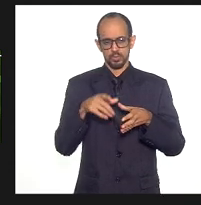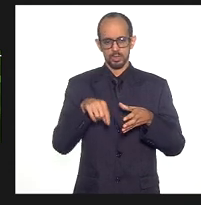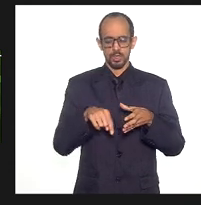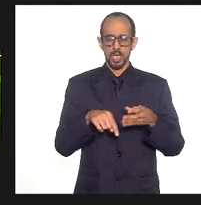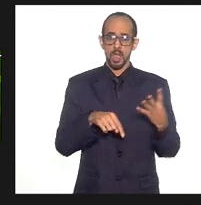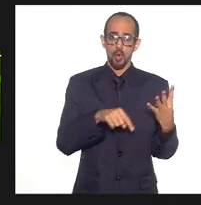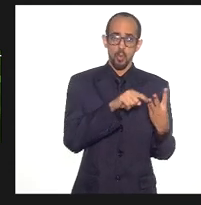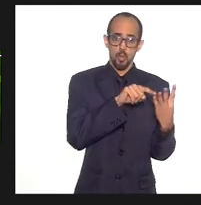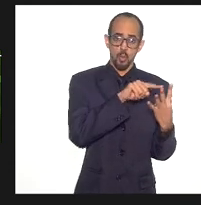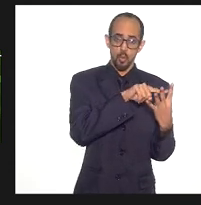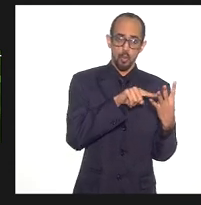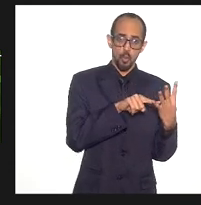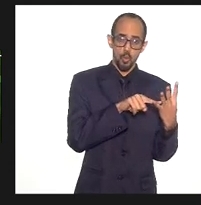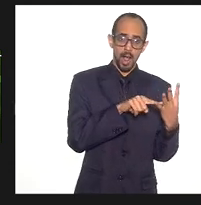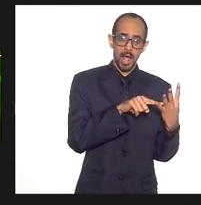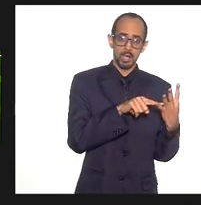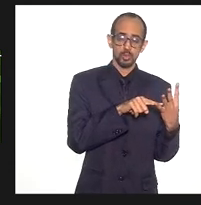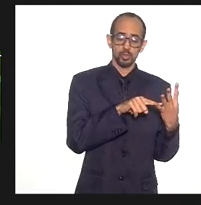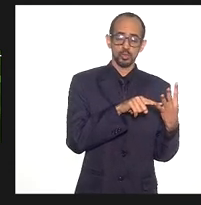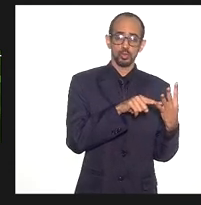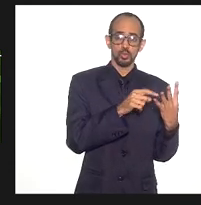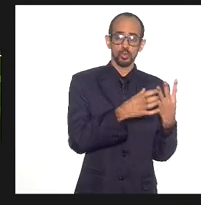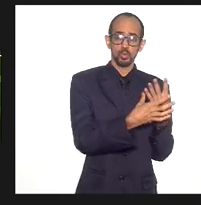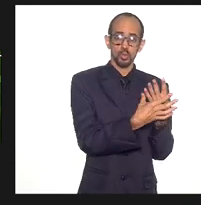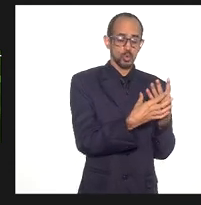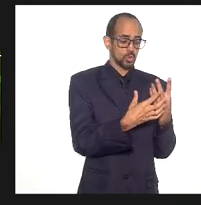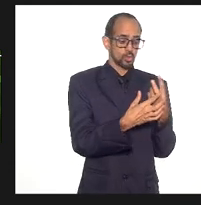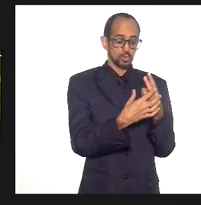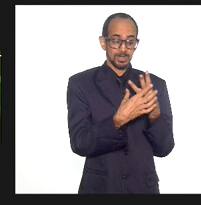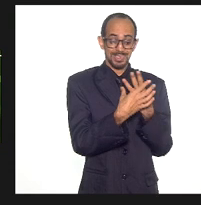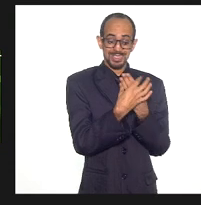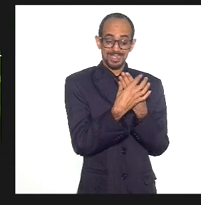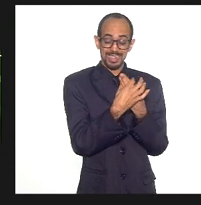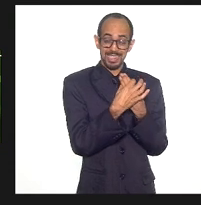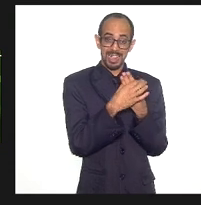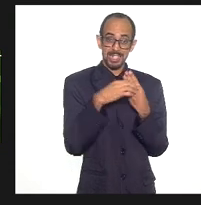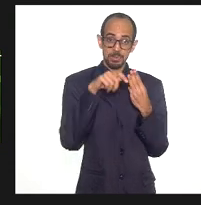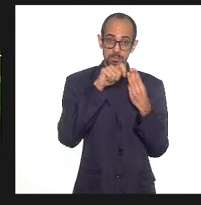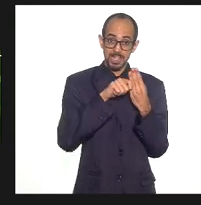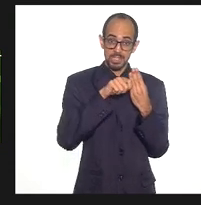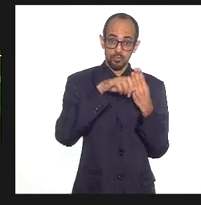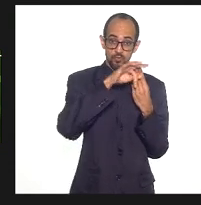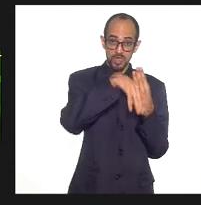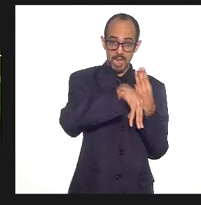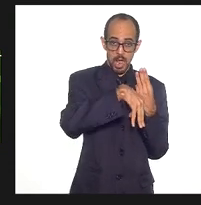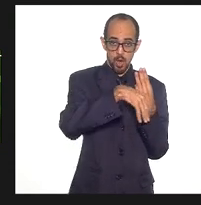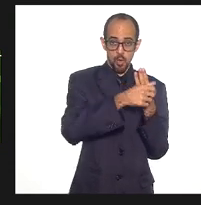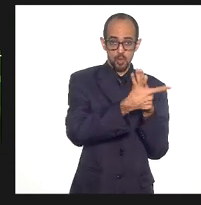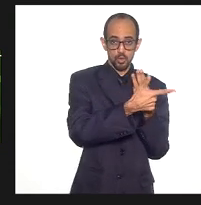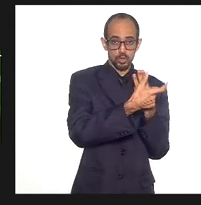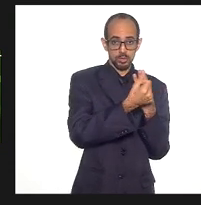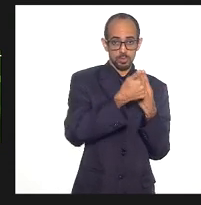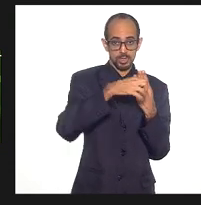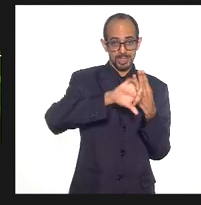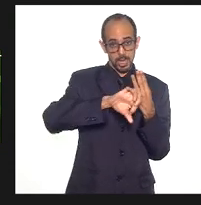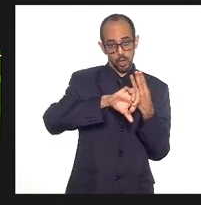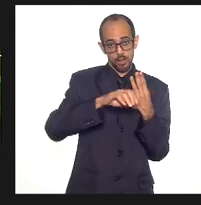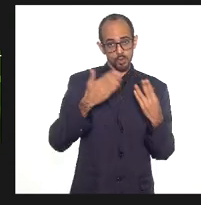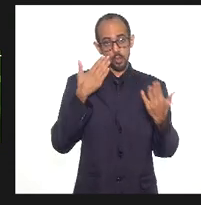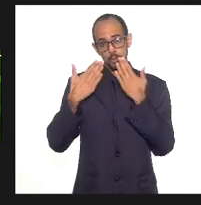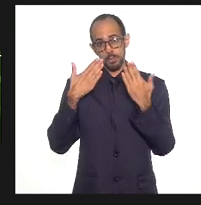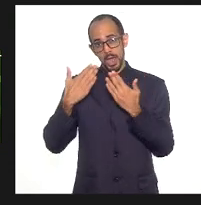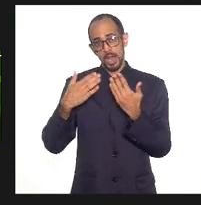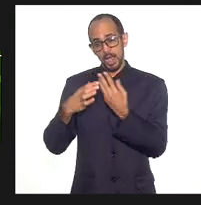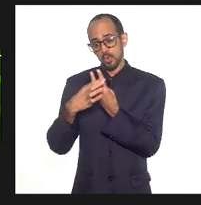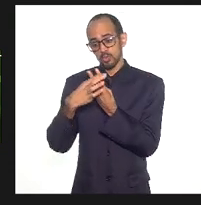tri de 2020 e o quarto tri de 2019. Então, a nossa ideia com este